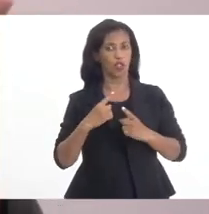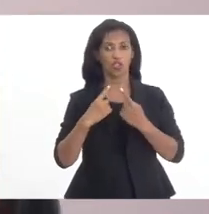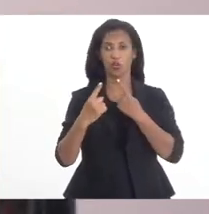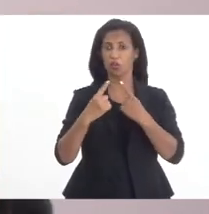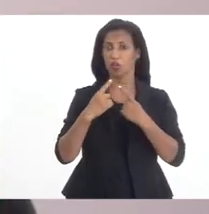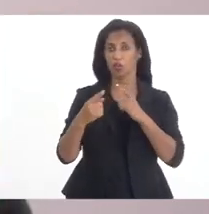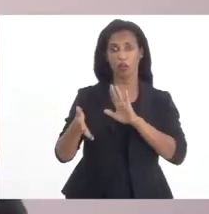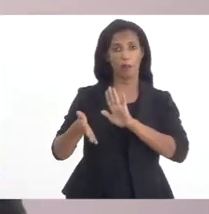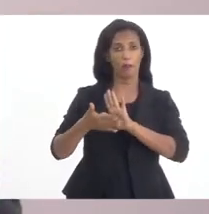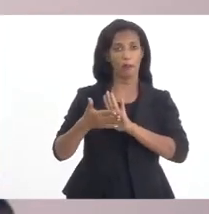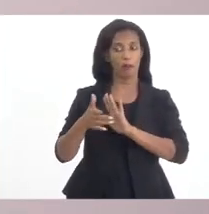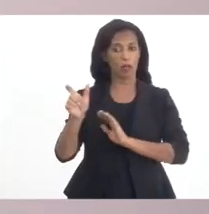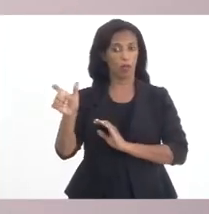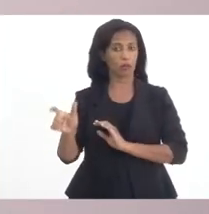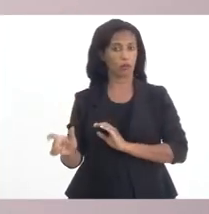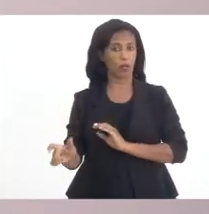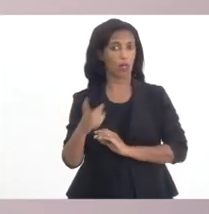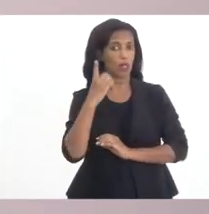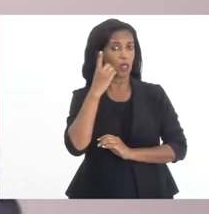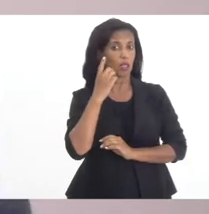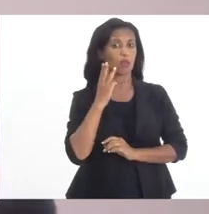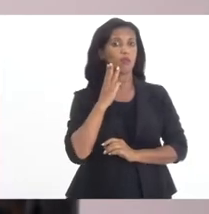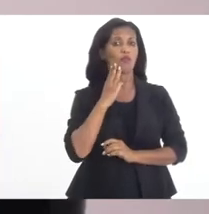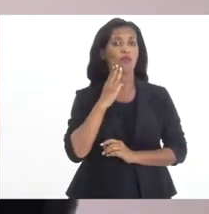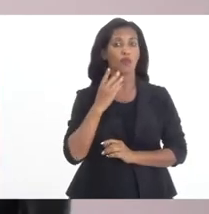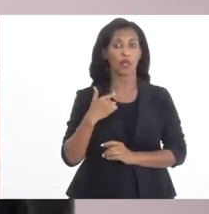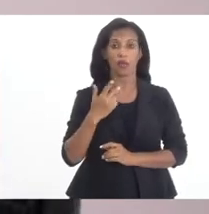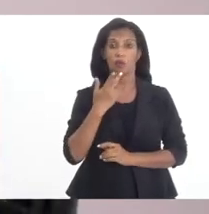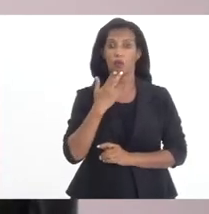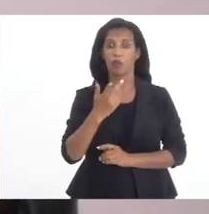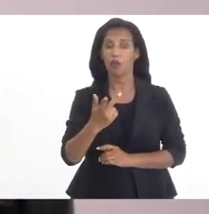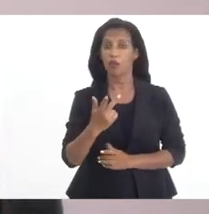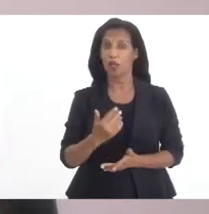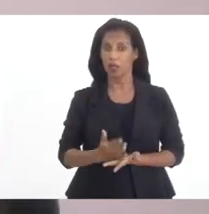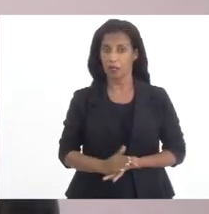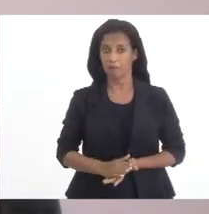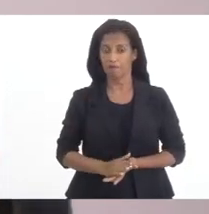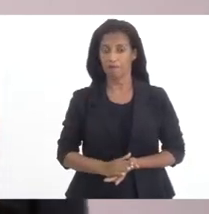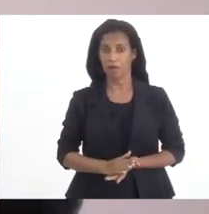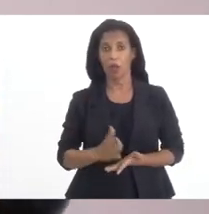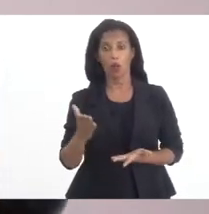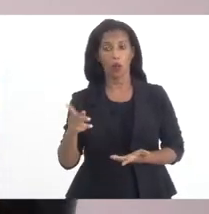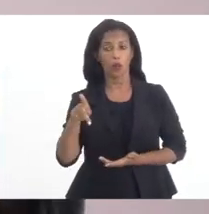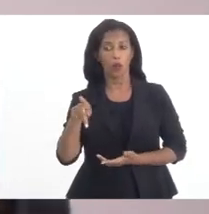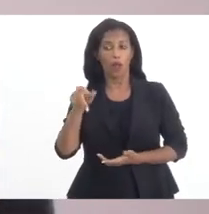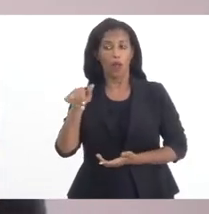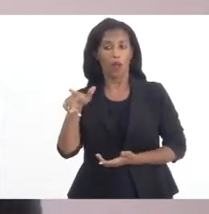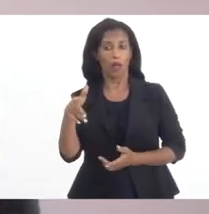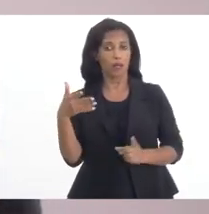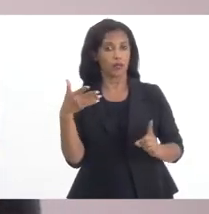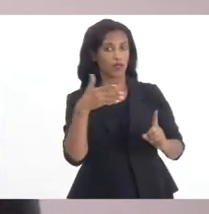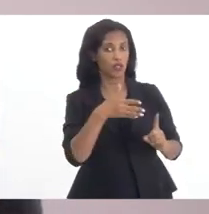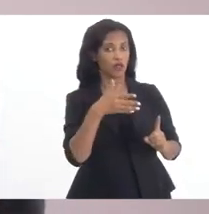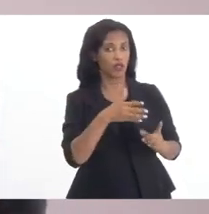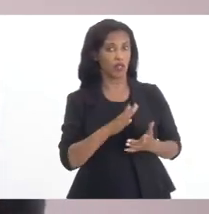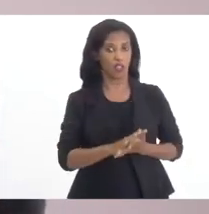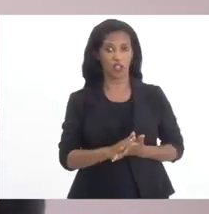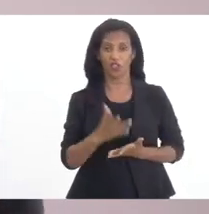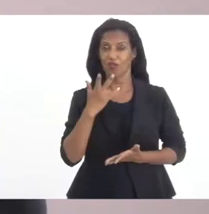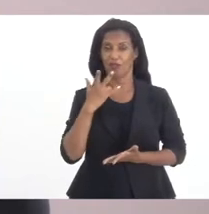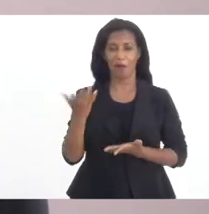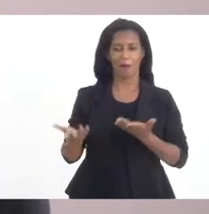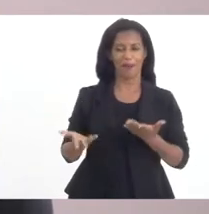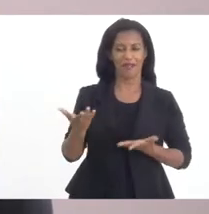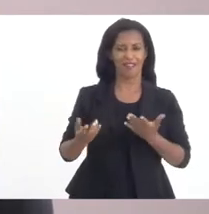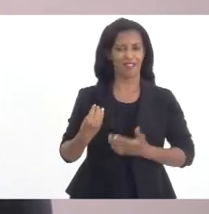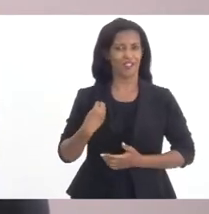deputada Lucinha, nem o meu, nem o do deputado Valdeque. Foi o que eu falei quando a Cássia, inclusive, fez referência. Nós não estamos aqui para fazer balanço de mandato individual. Nós